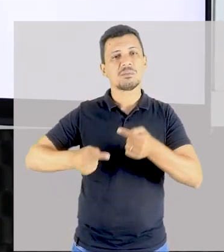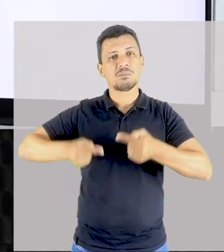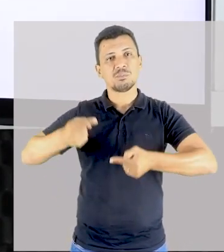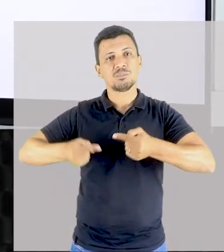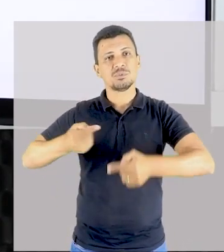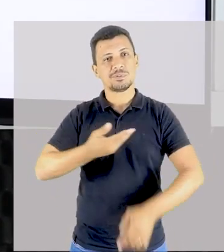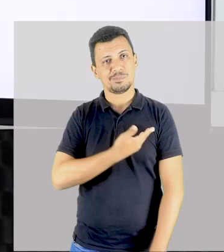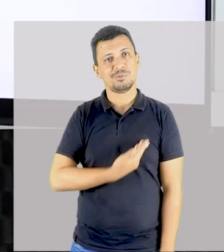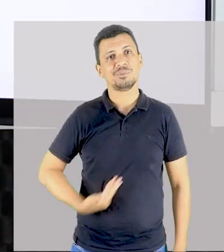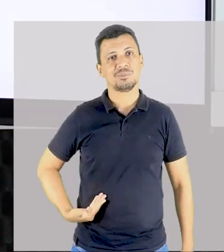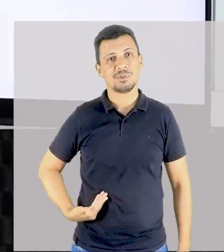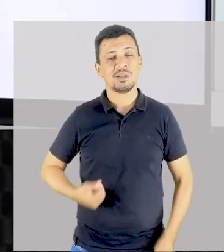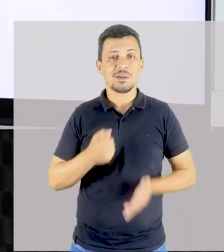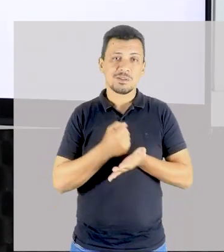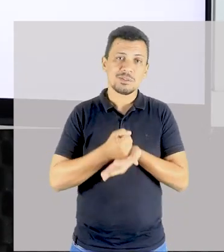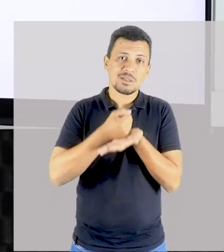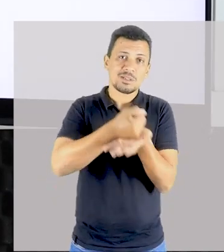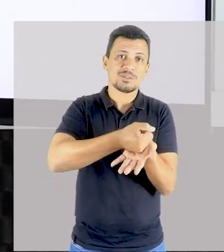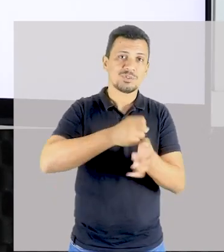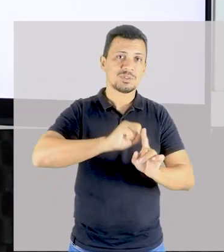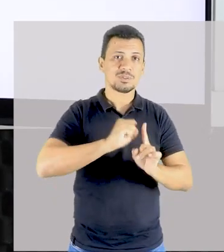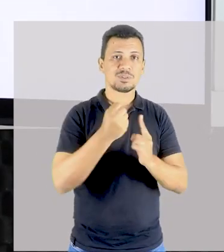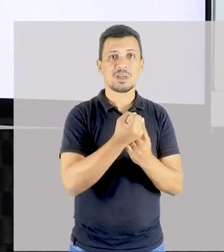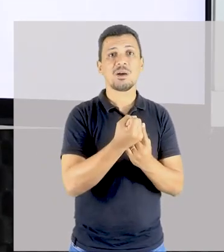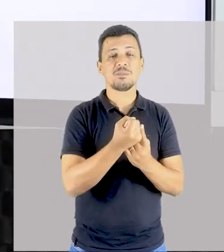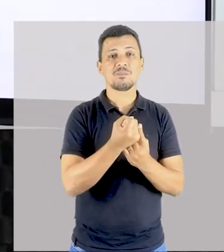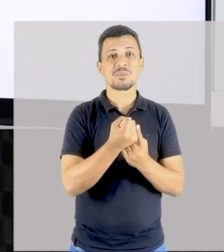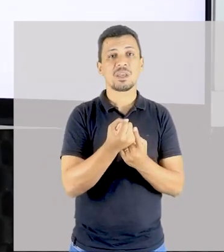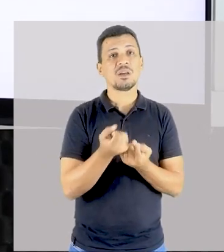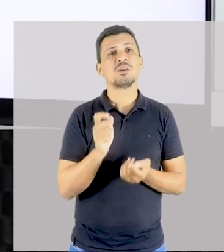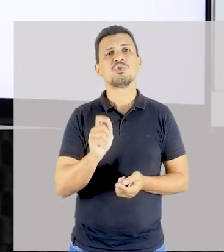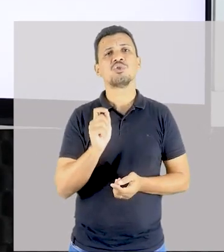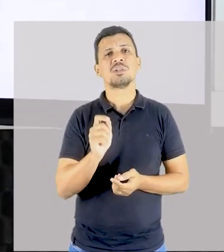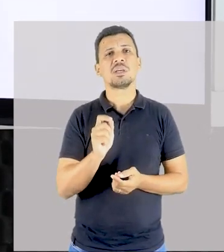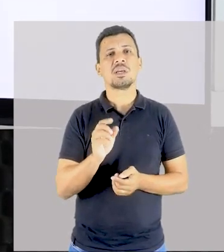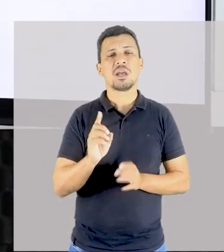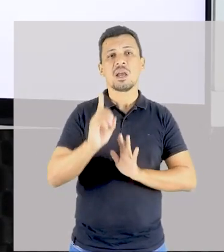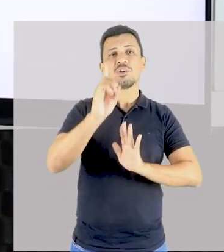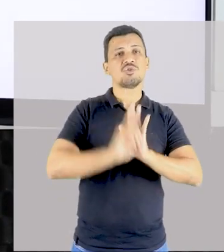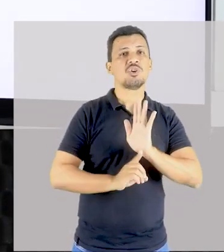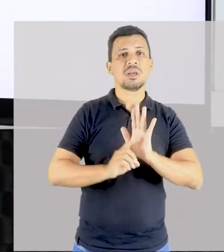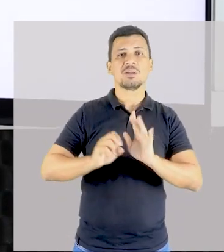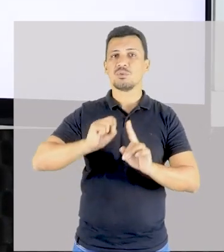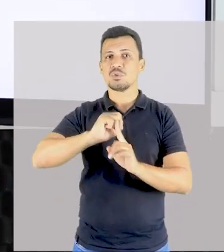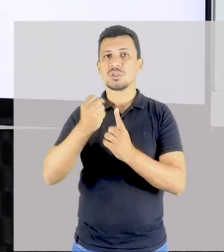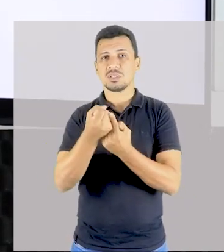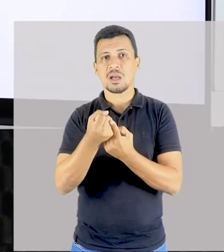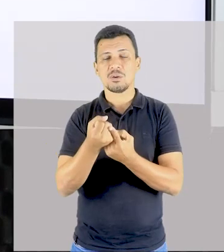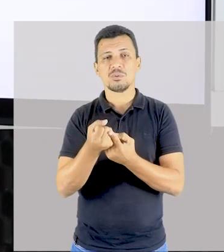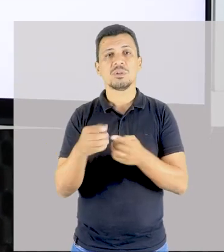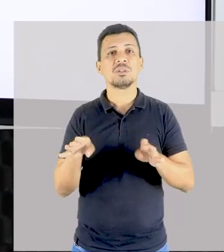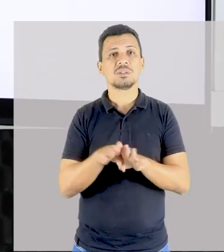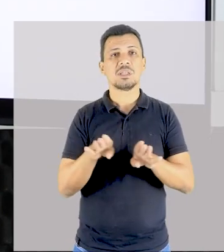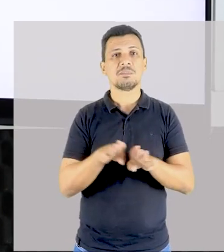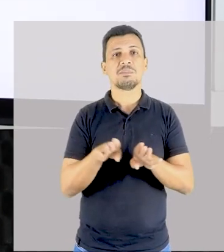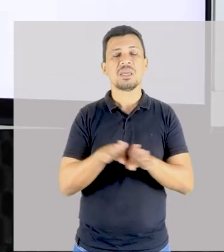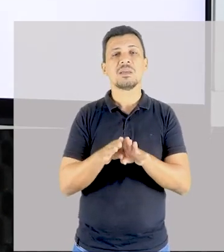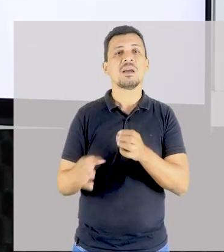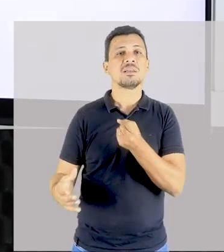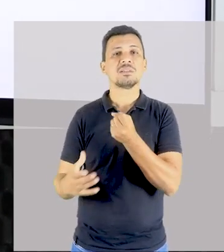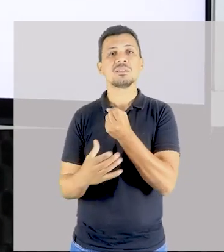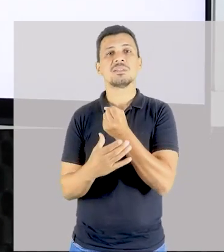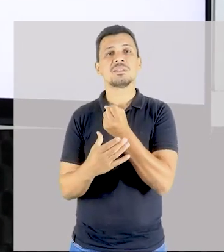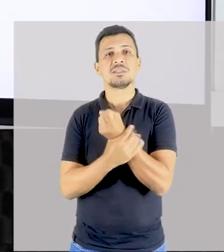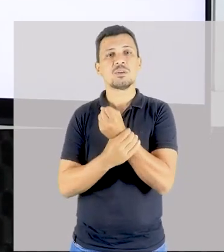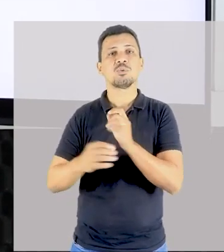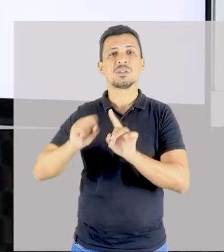pública de assistência social por meio da inclusão de direitos sociais e do direito à Seguridade Social